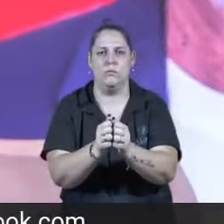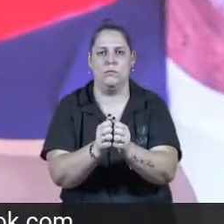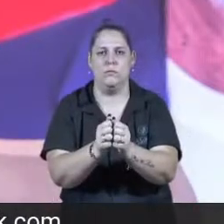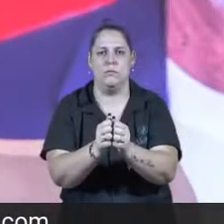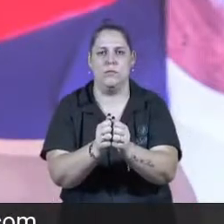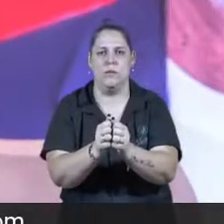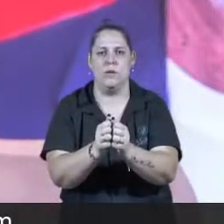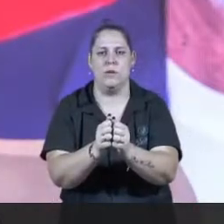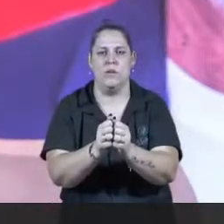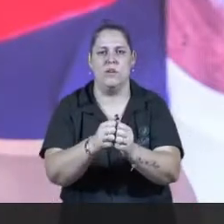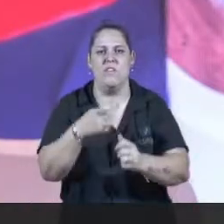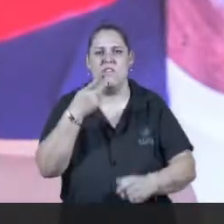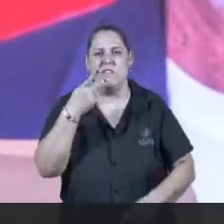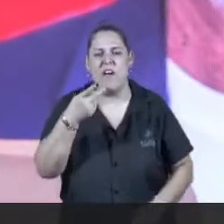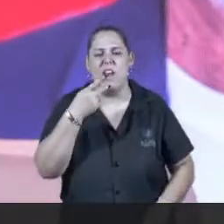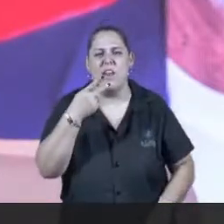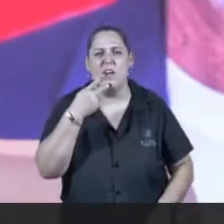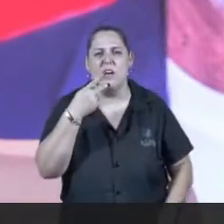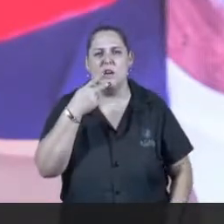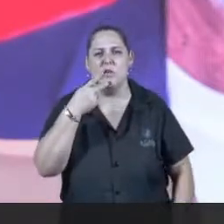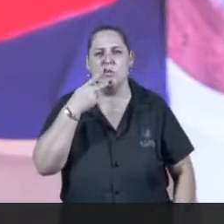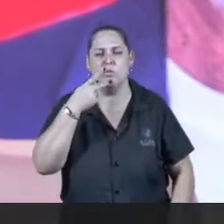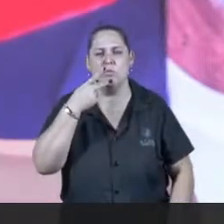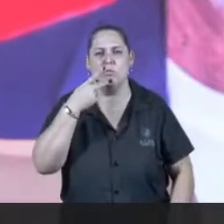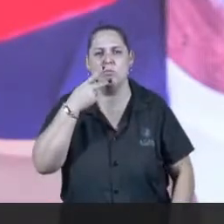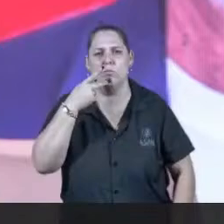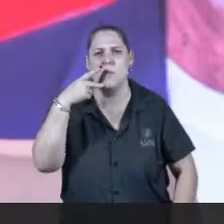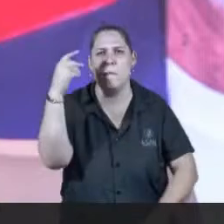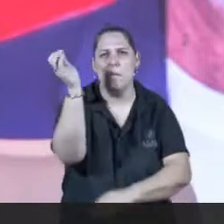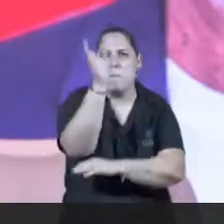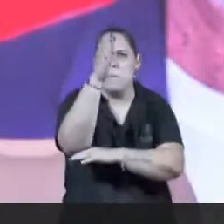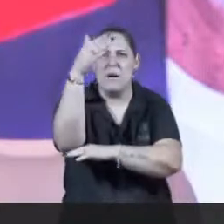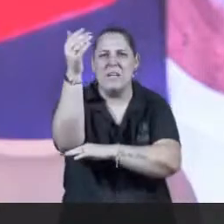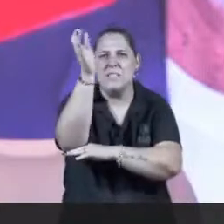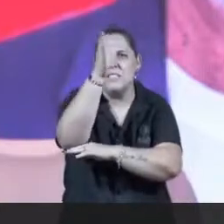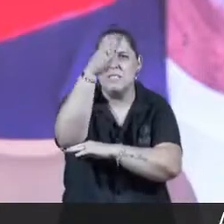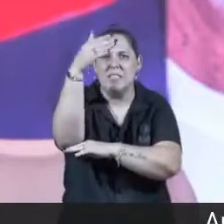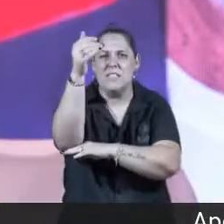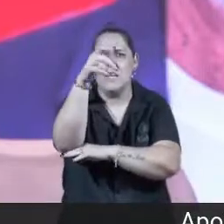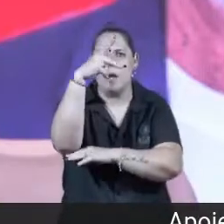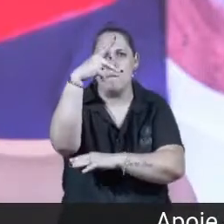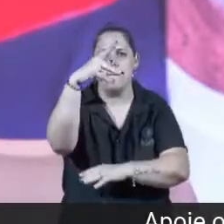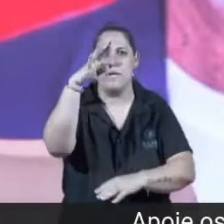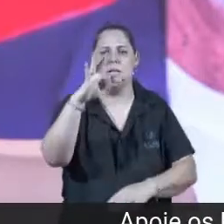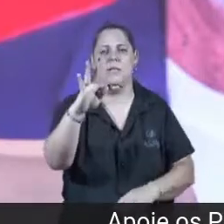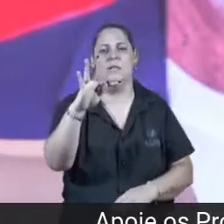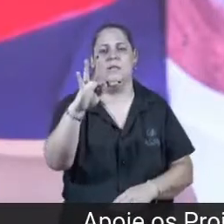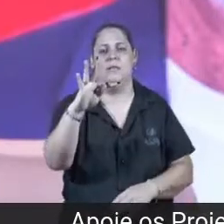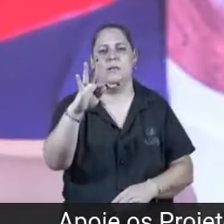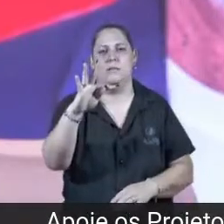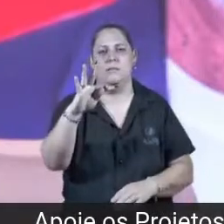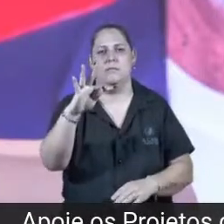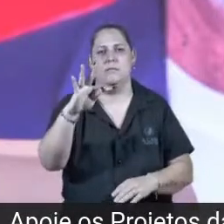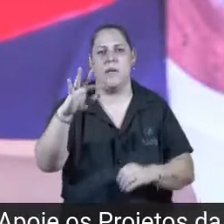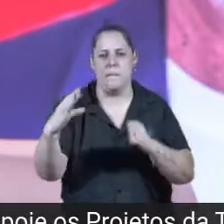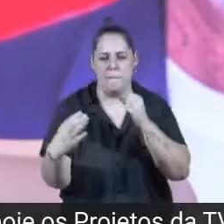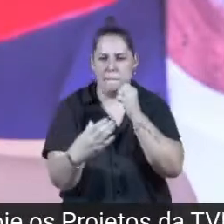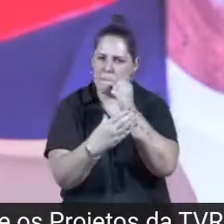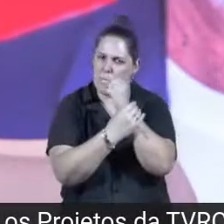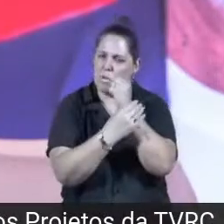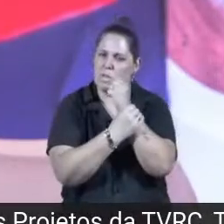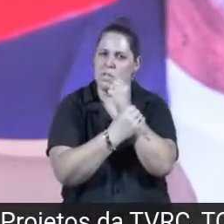levantando alto a bandeira do Partido dos Trabalhadores e a defesa da